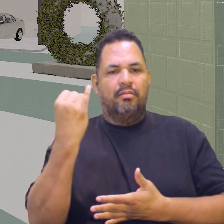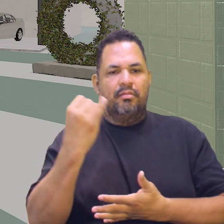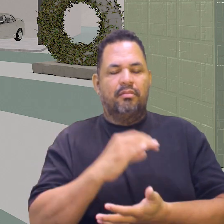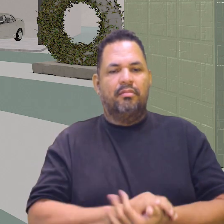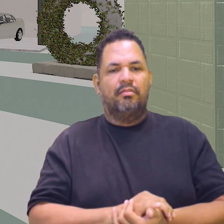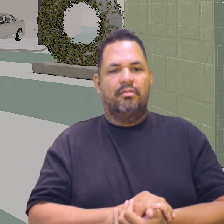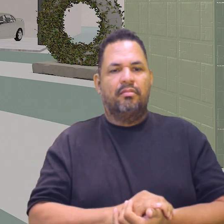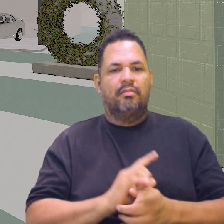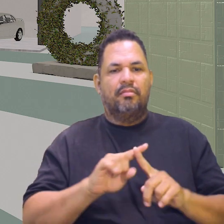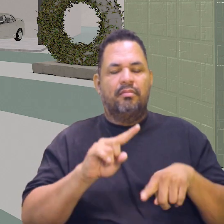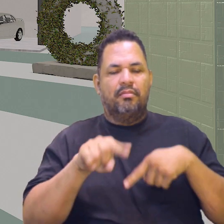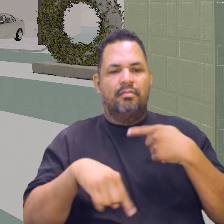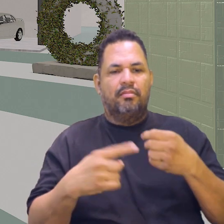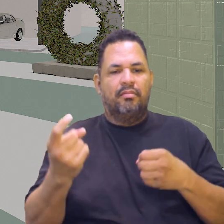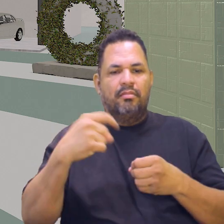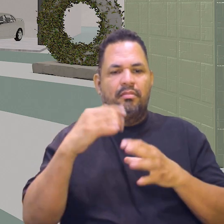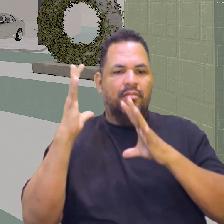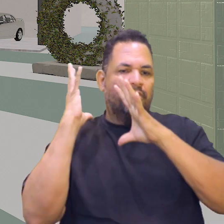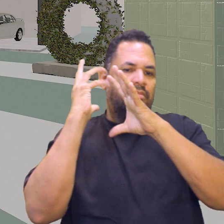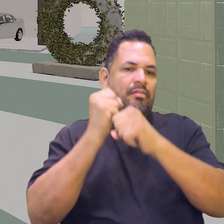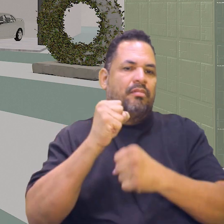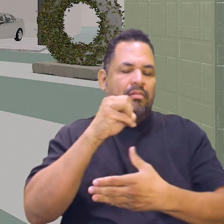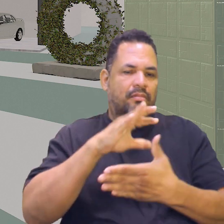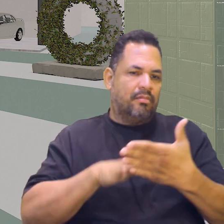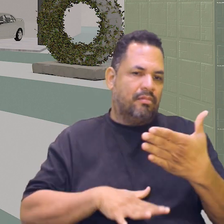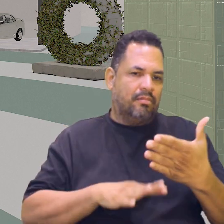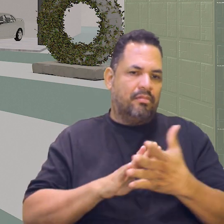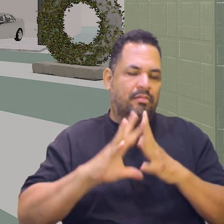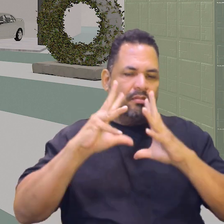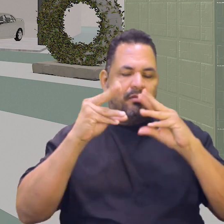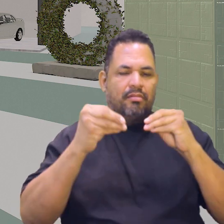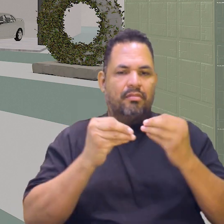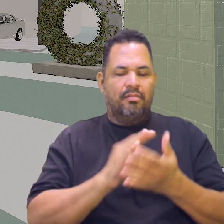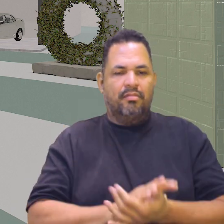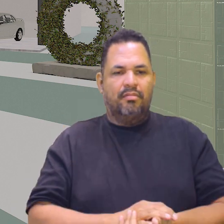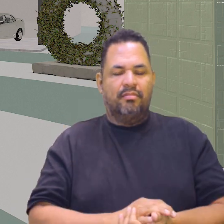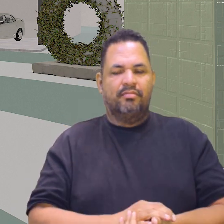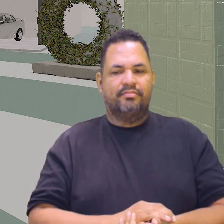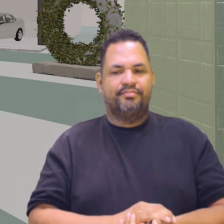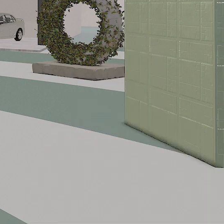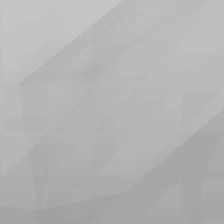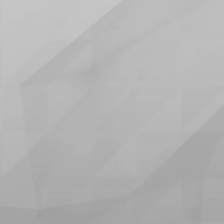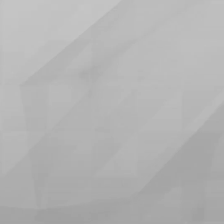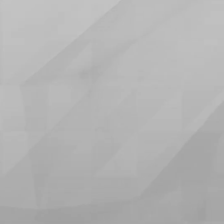ouro aí, tá bom? Mas já a gente volta com revisão, atividades de sala e tudo mais. Até lá!